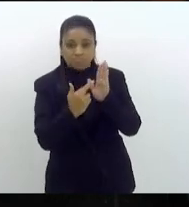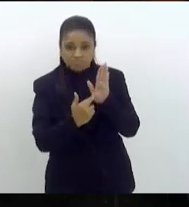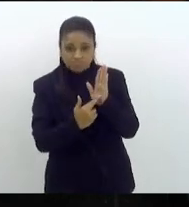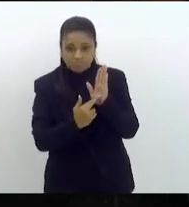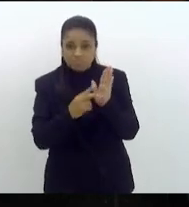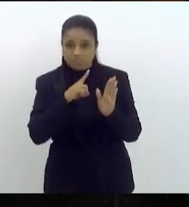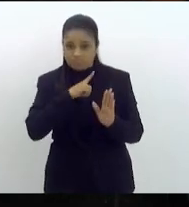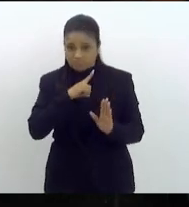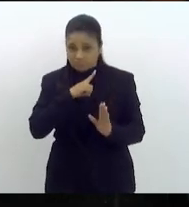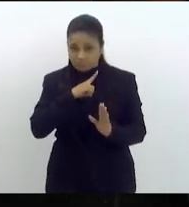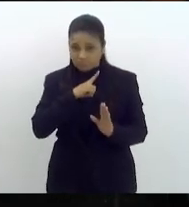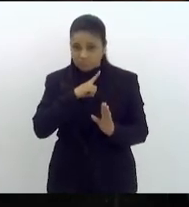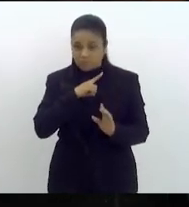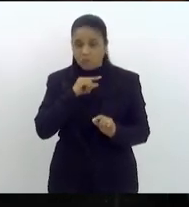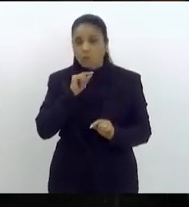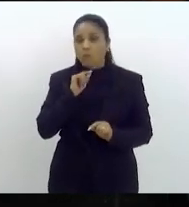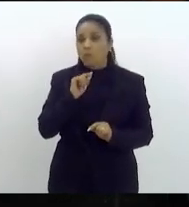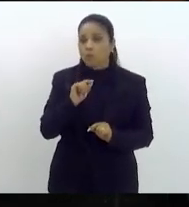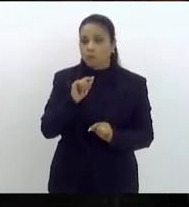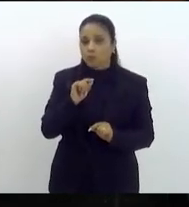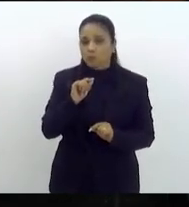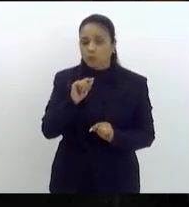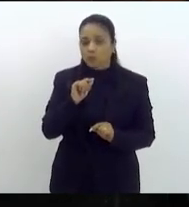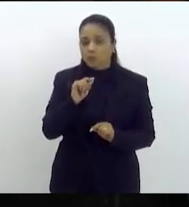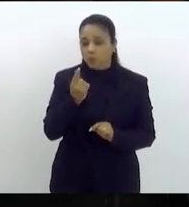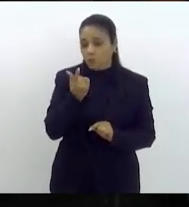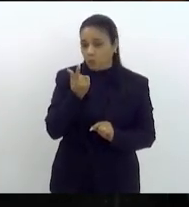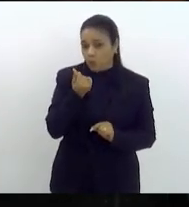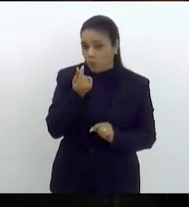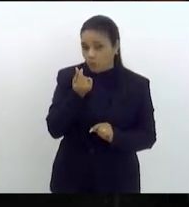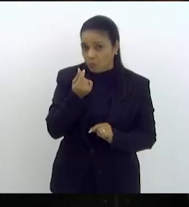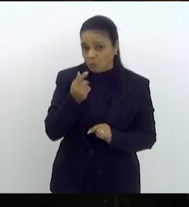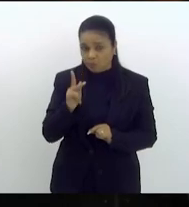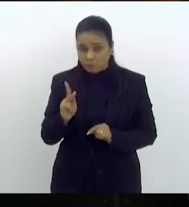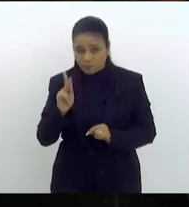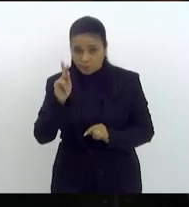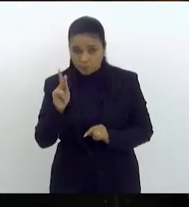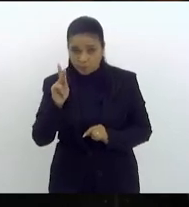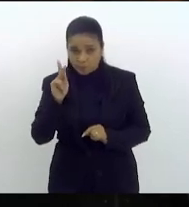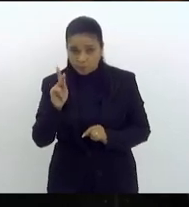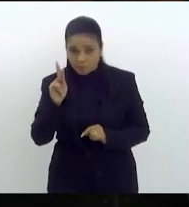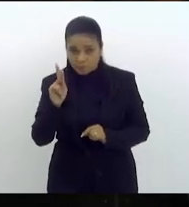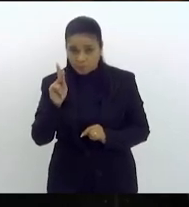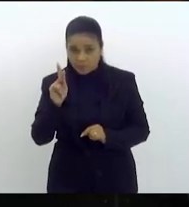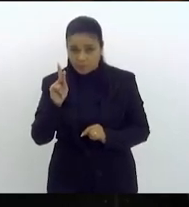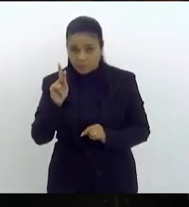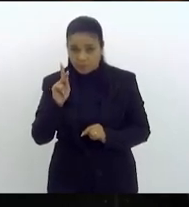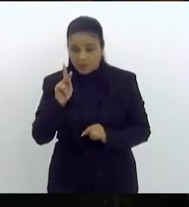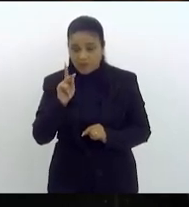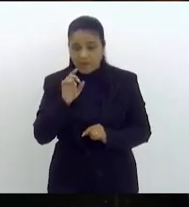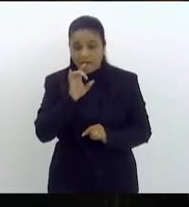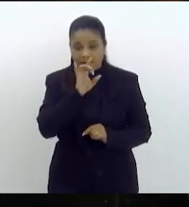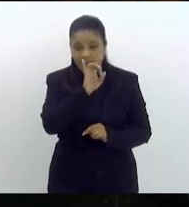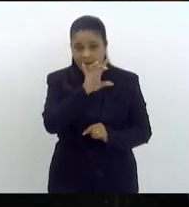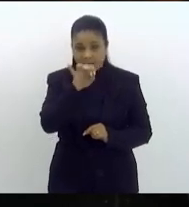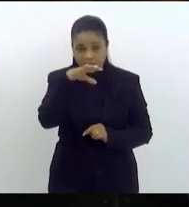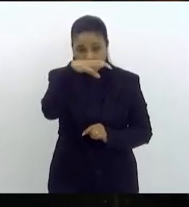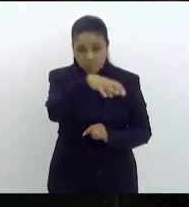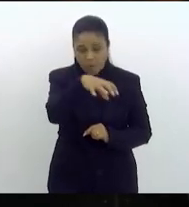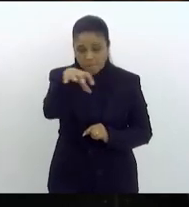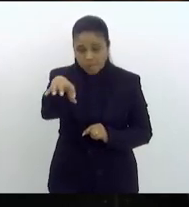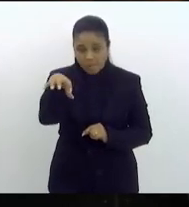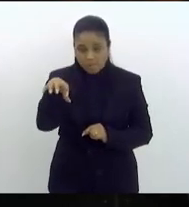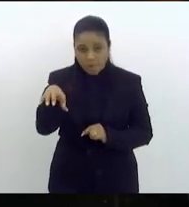que deveria ser considerado o preço de petróleo de cada campo para